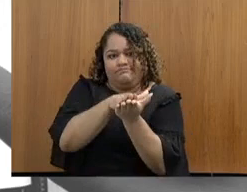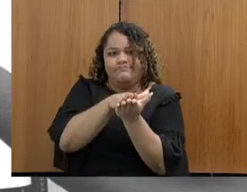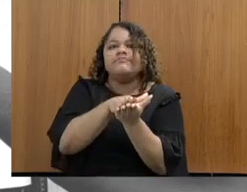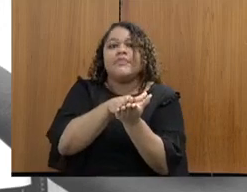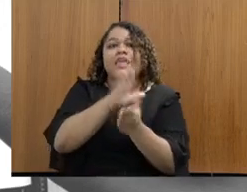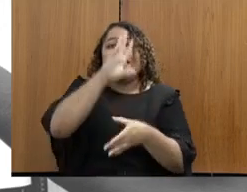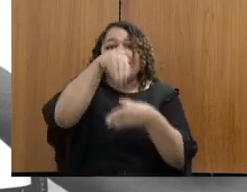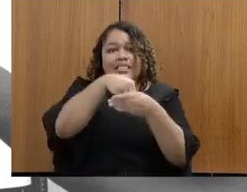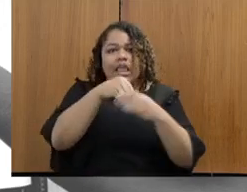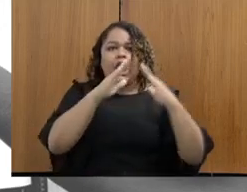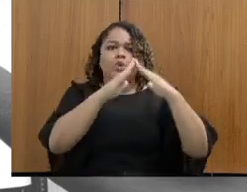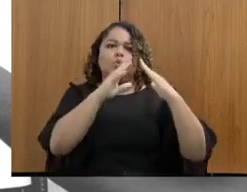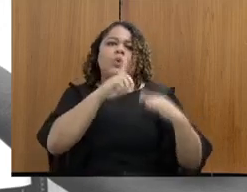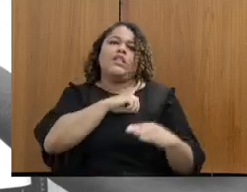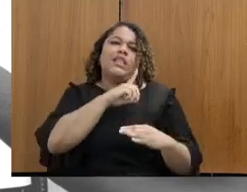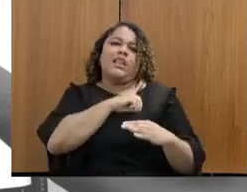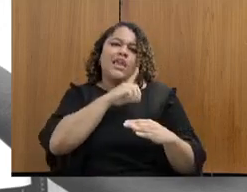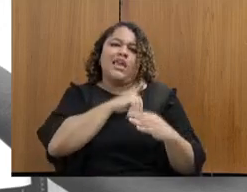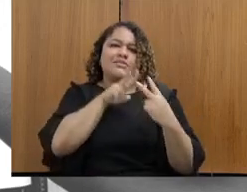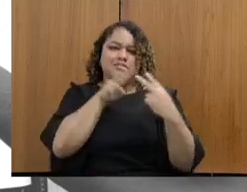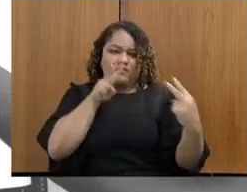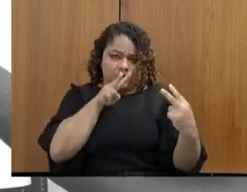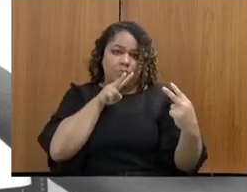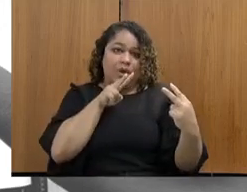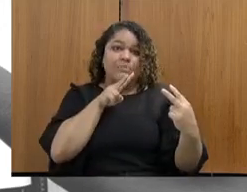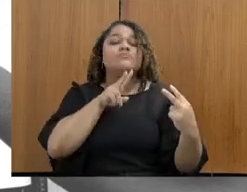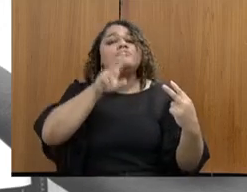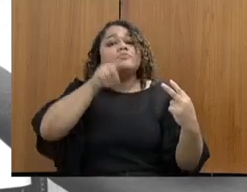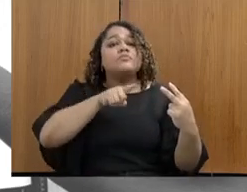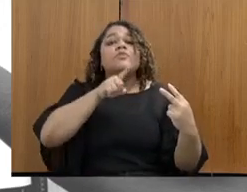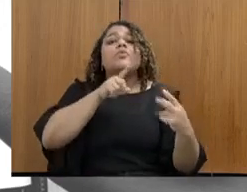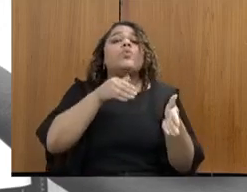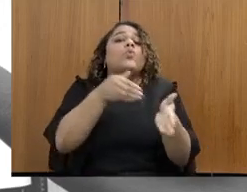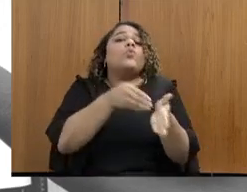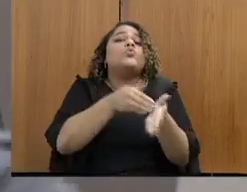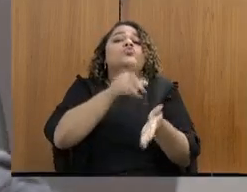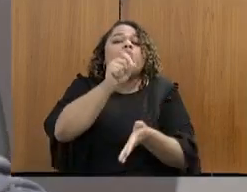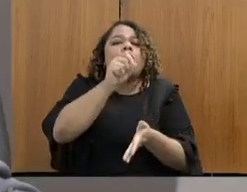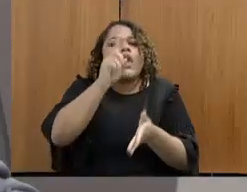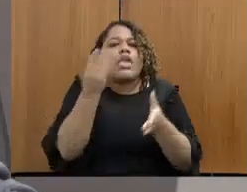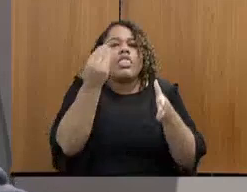a última da tipologias inseridas foi a pichação